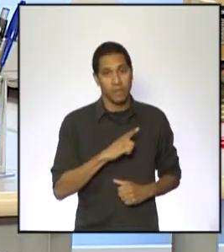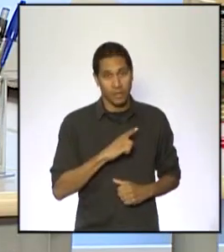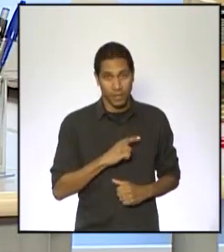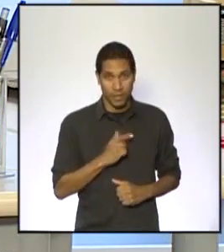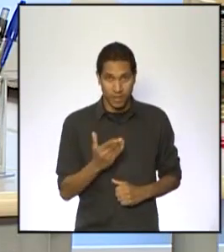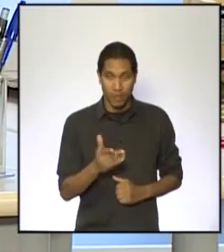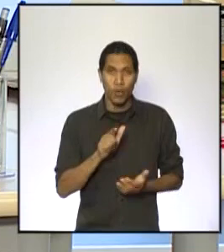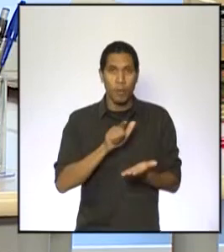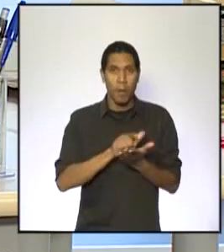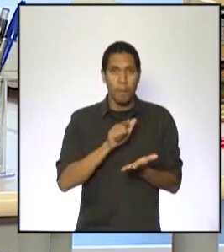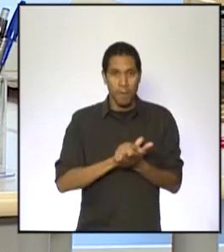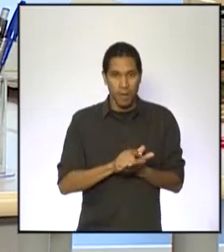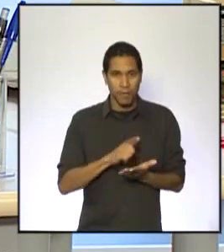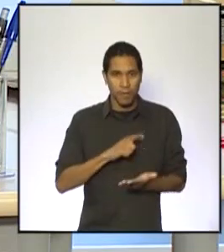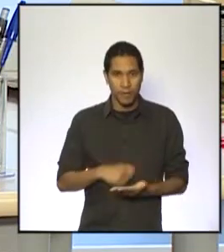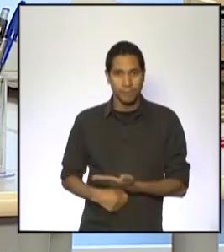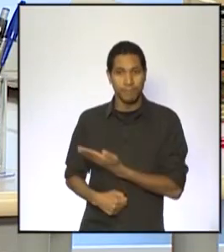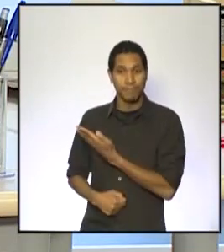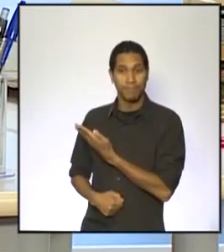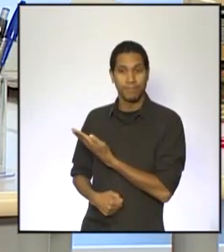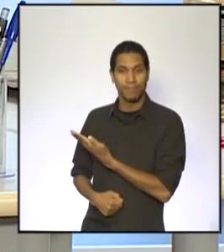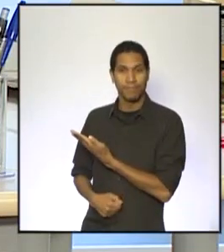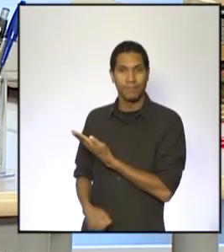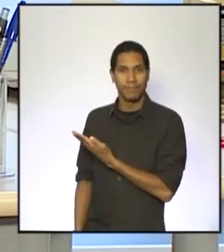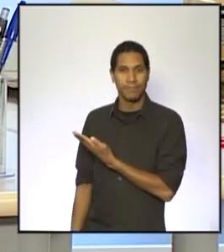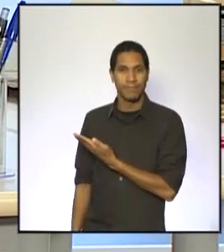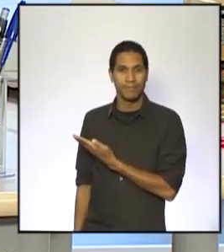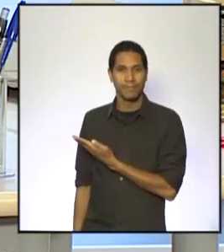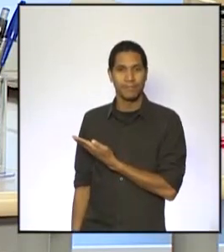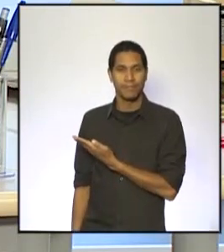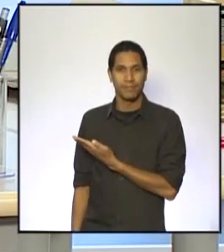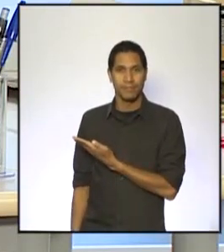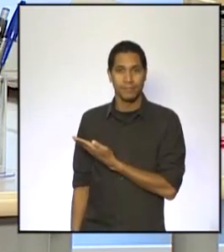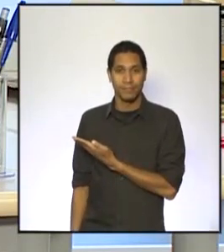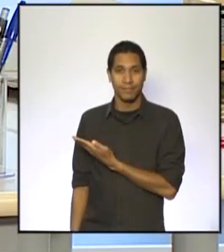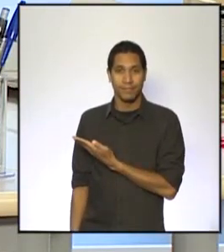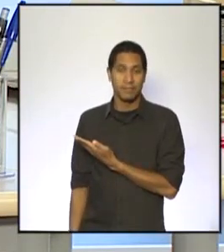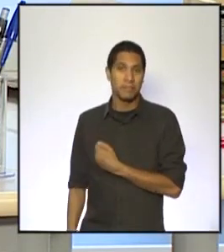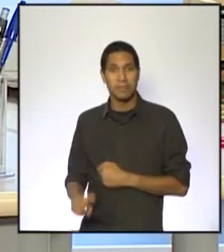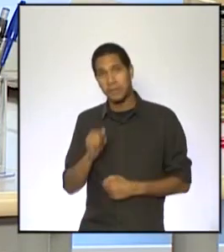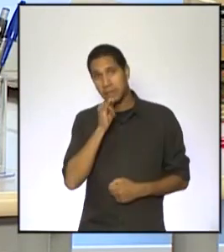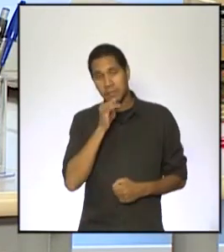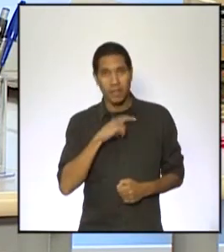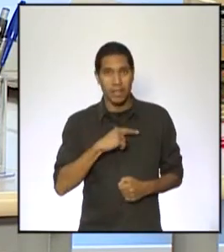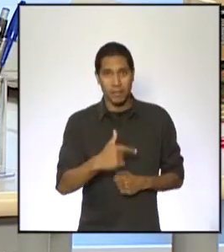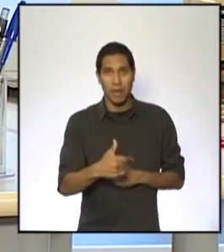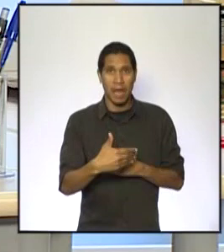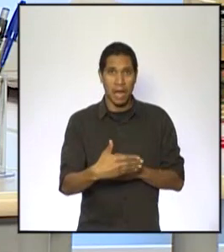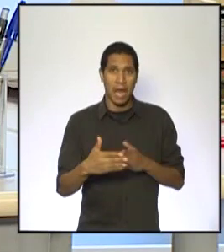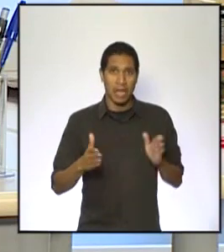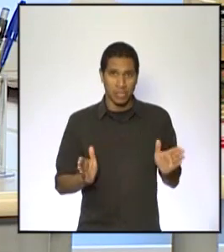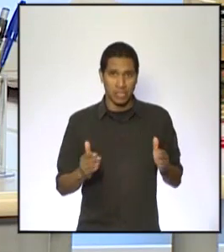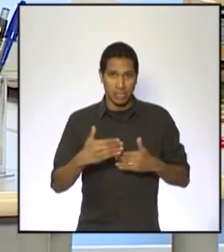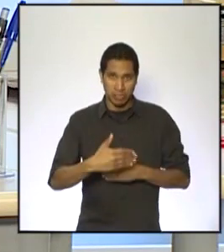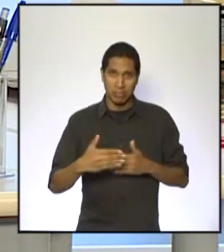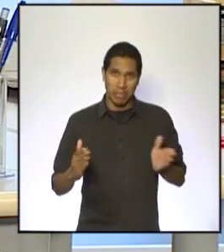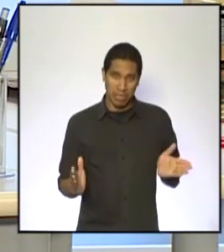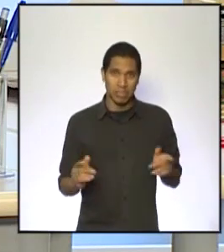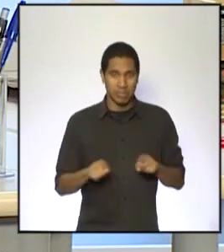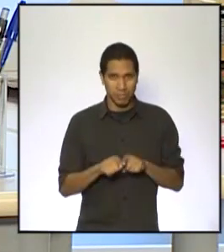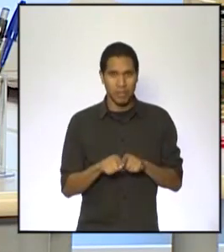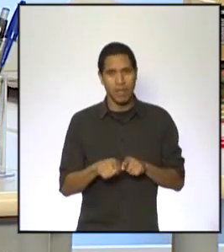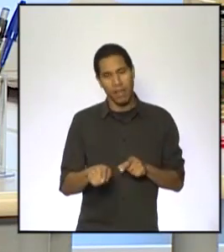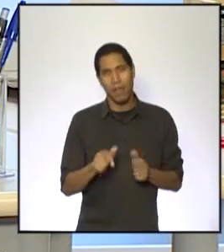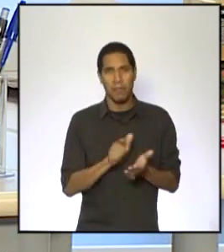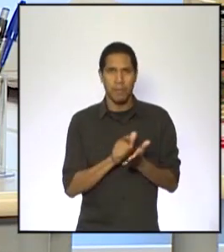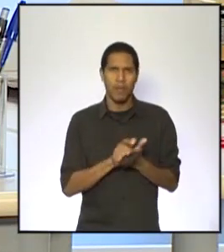de papelão. Nesse caso aqui, é um pedaço de uma caixa, então ele é um material bem duro. Não fiquem